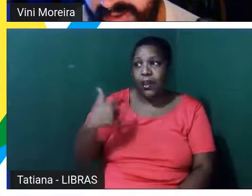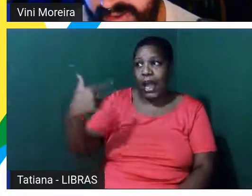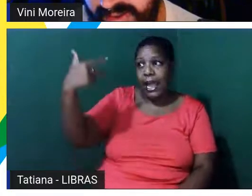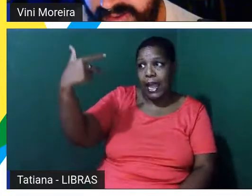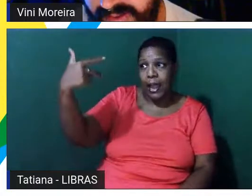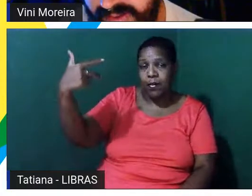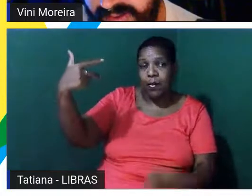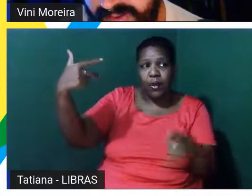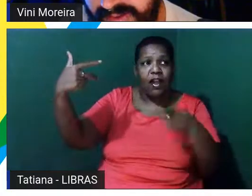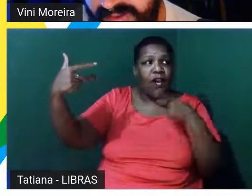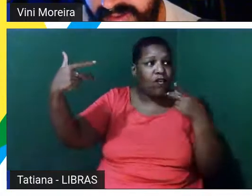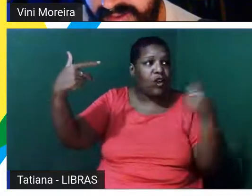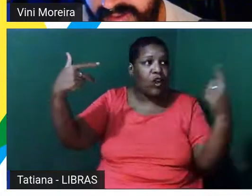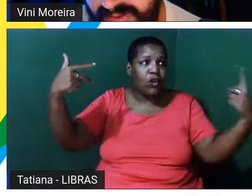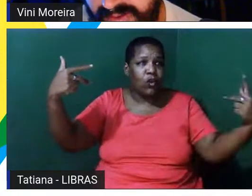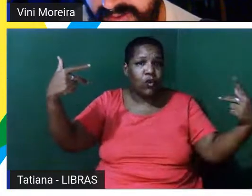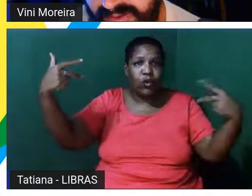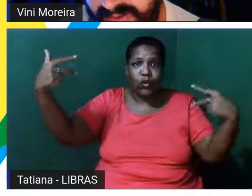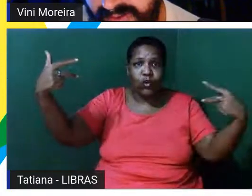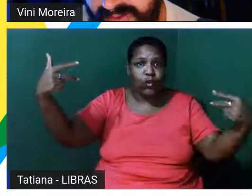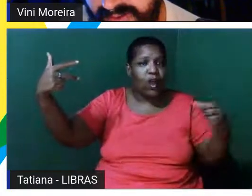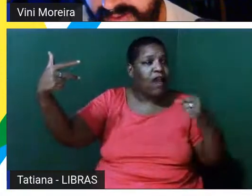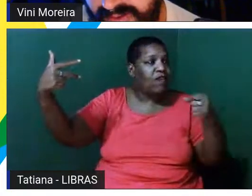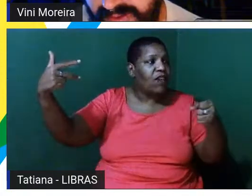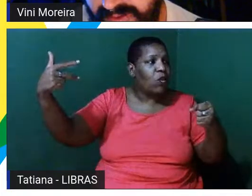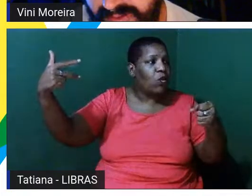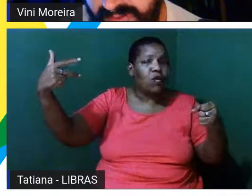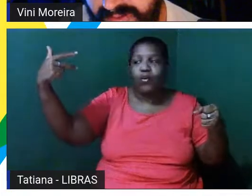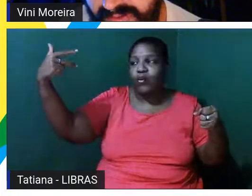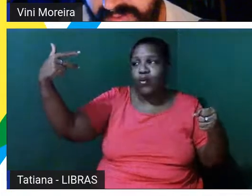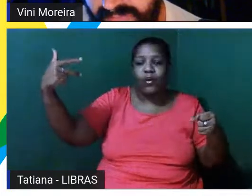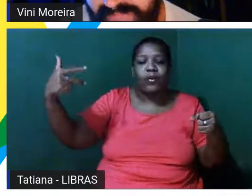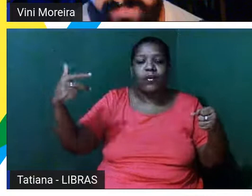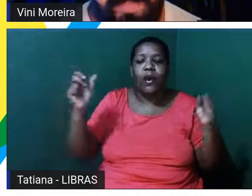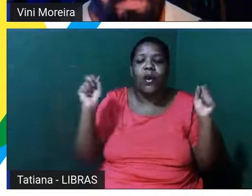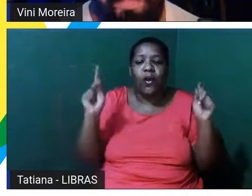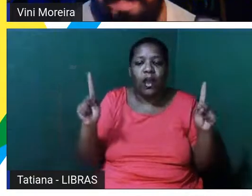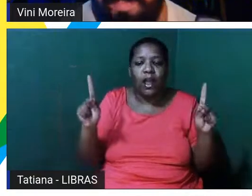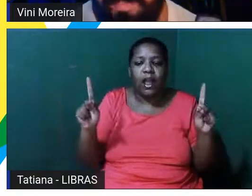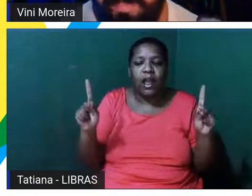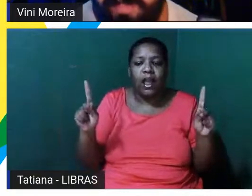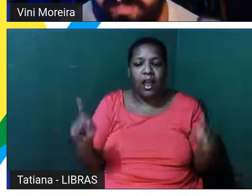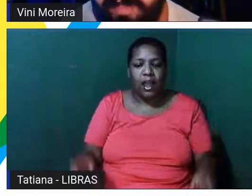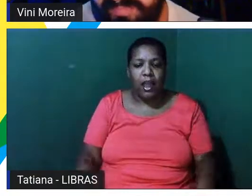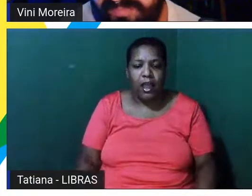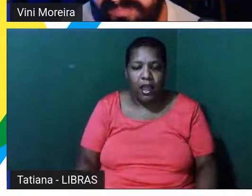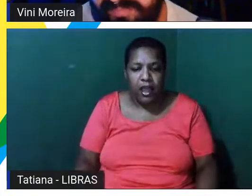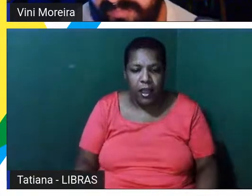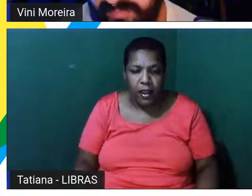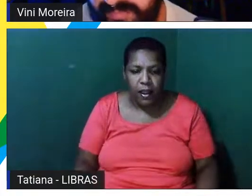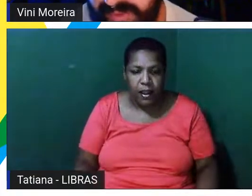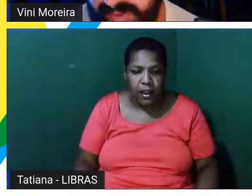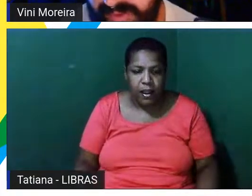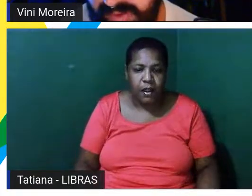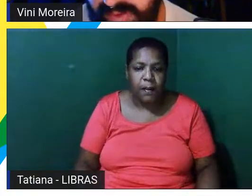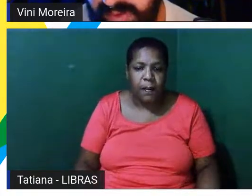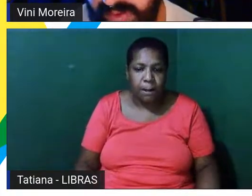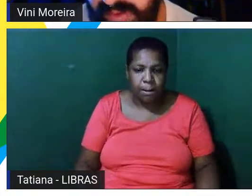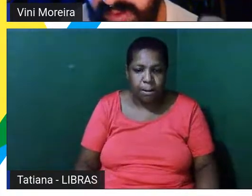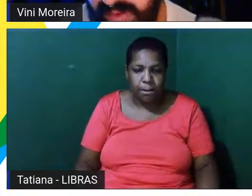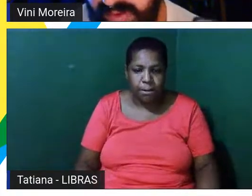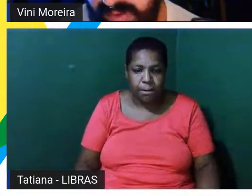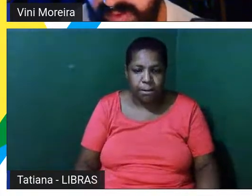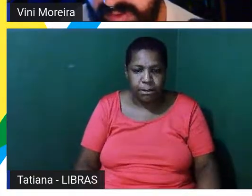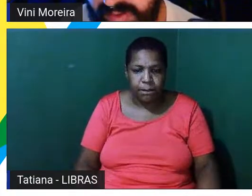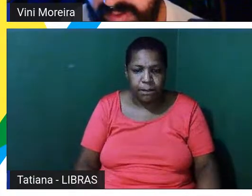e o som do outro e vai Vini não tem que ir achar logo você não pergunta que